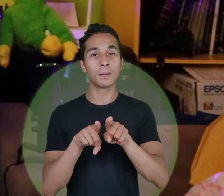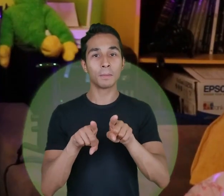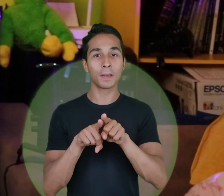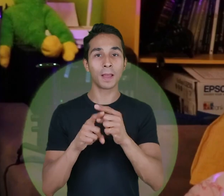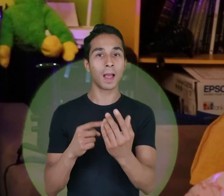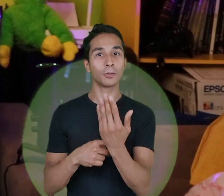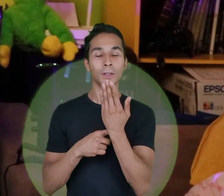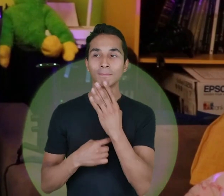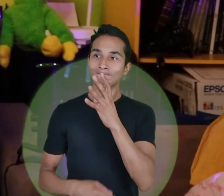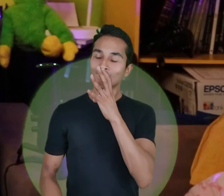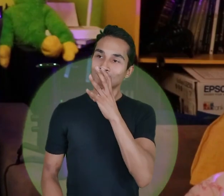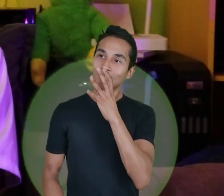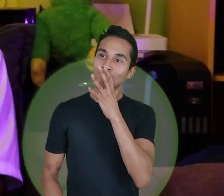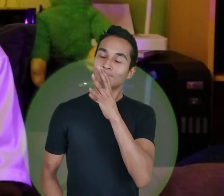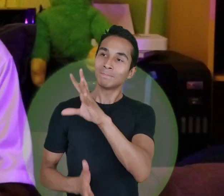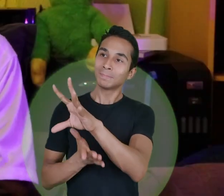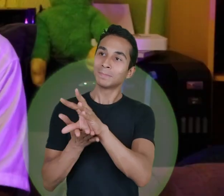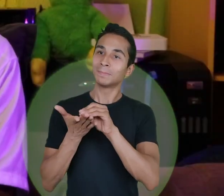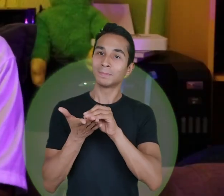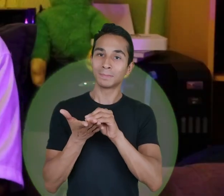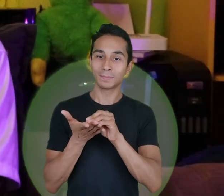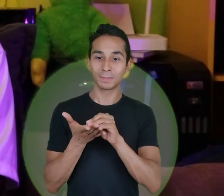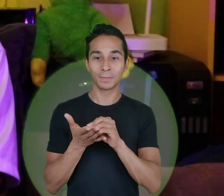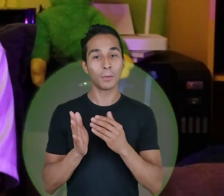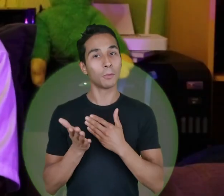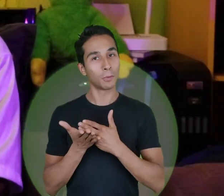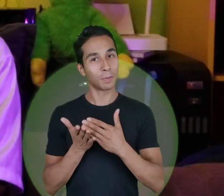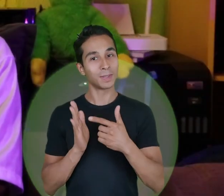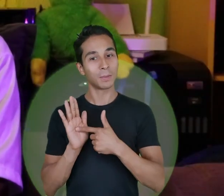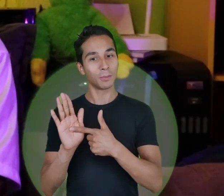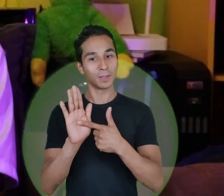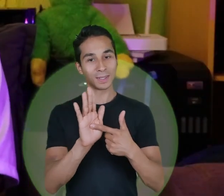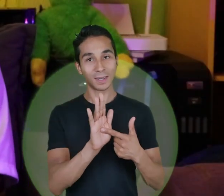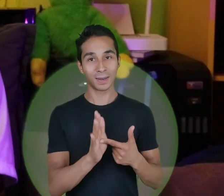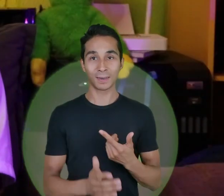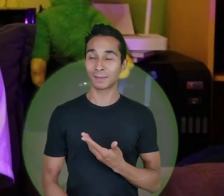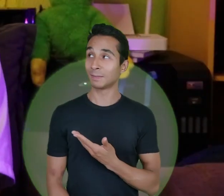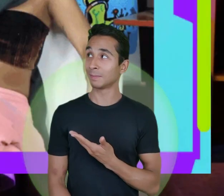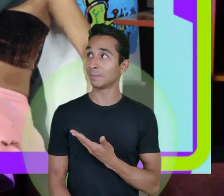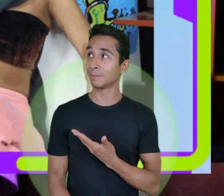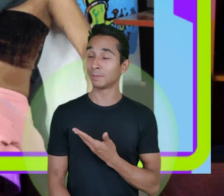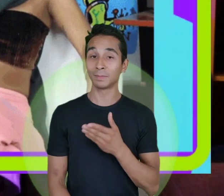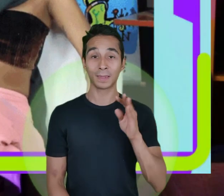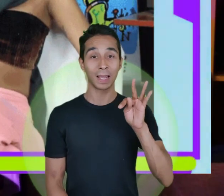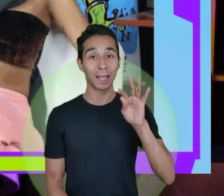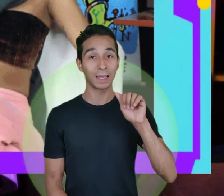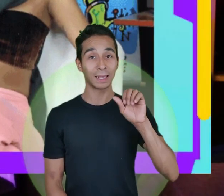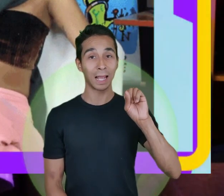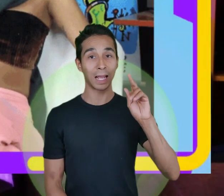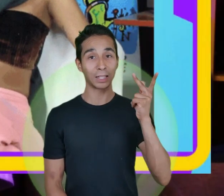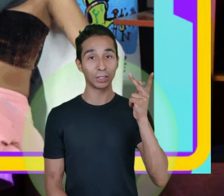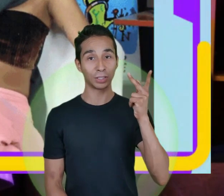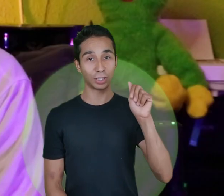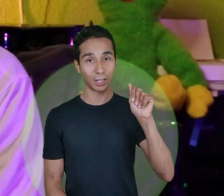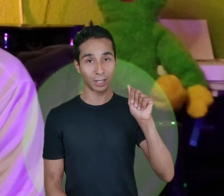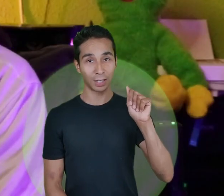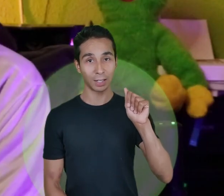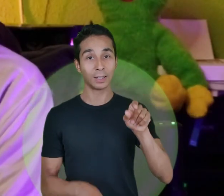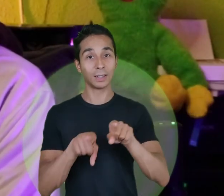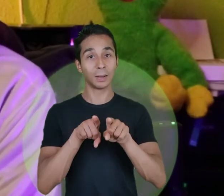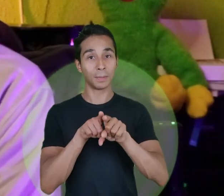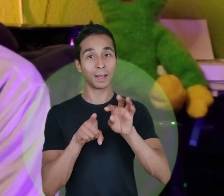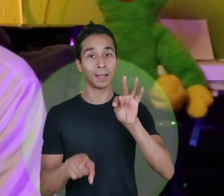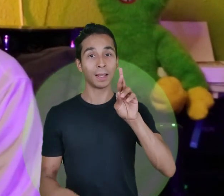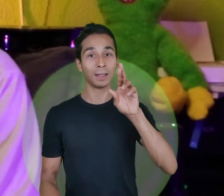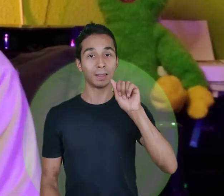servem de inspiração pra gente, né. A gente começa falando delas, né, das garotas Tasha e Tracy. Tasha,